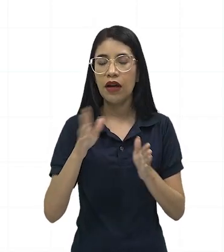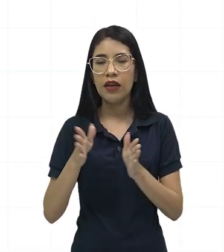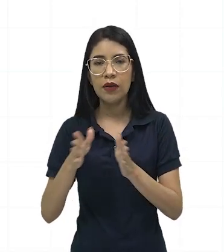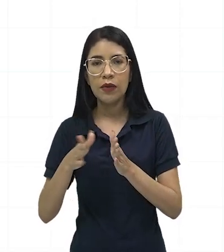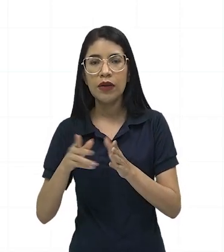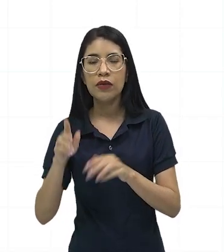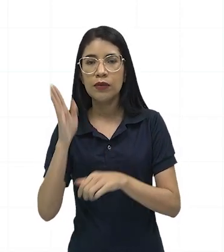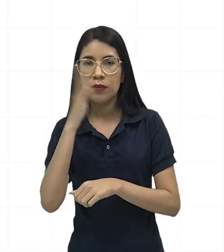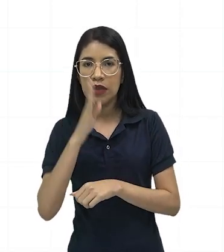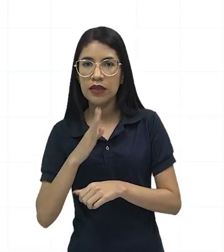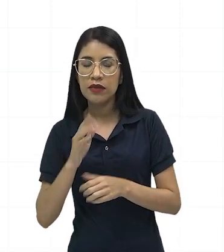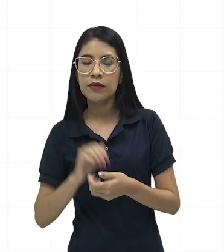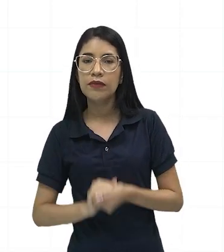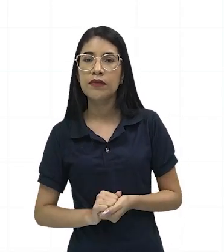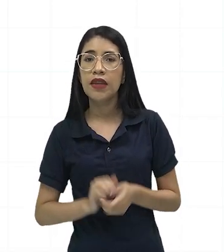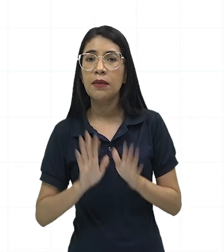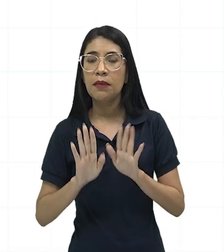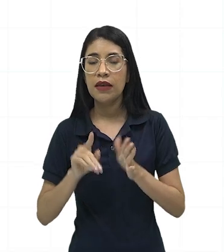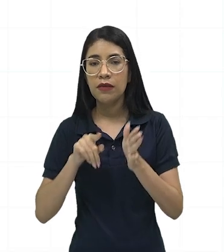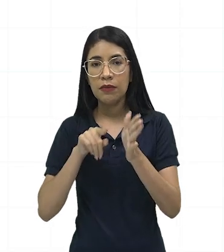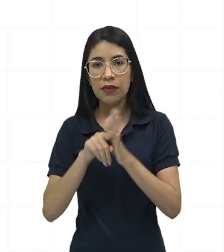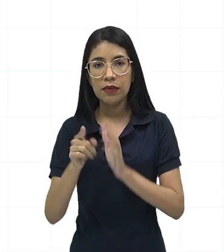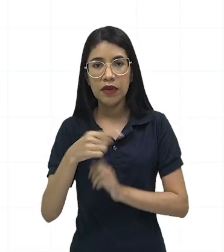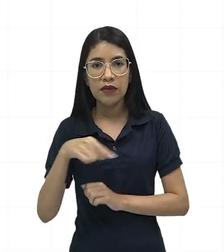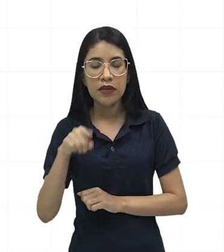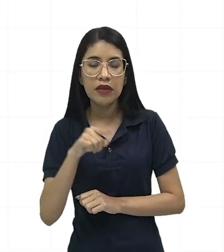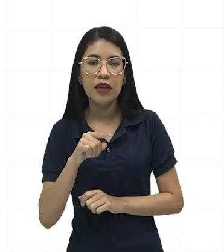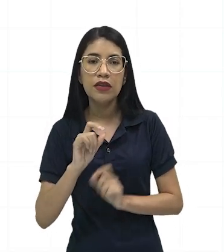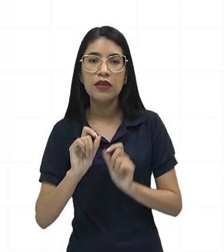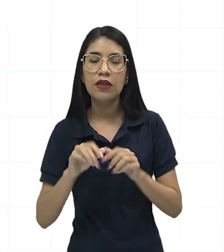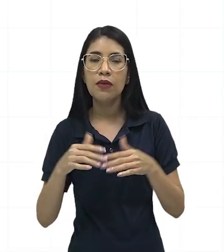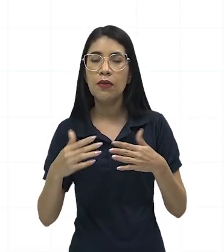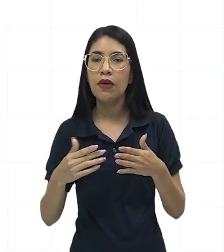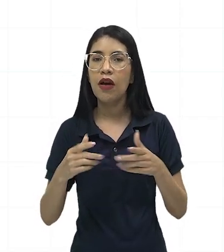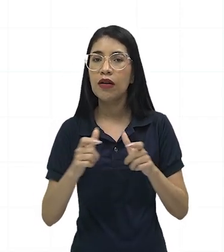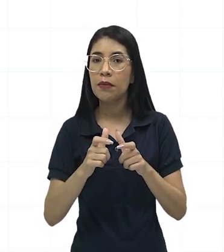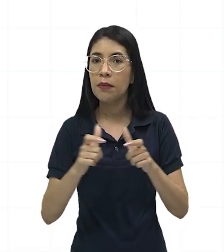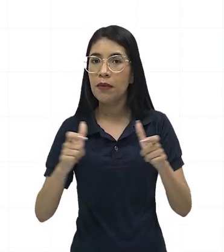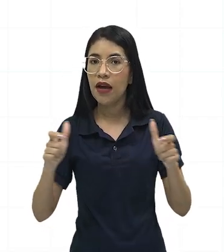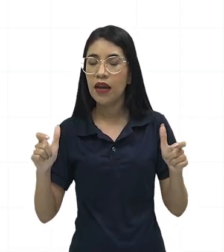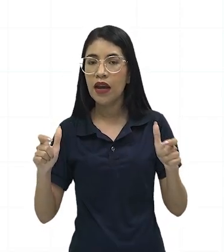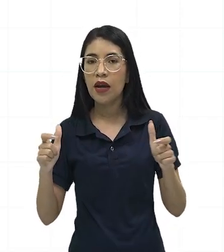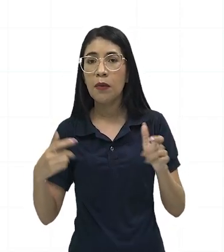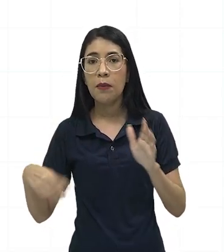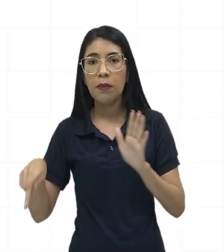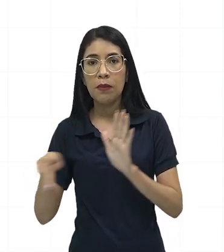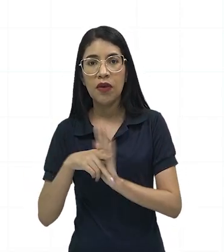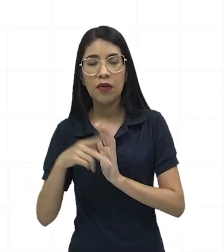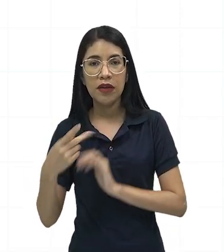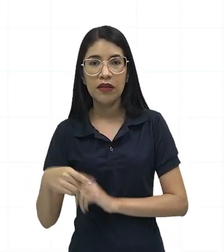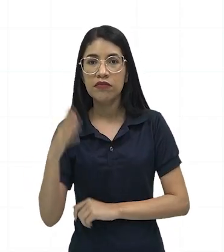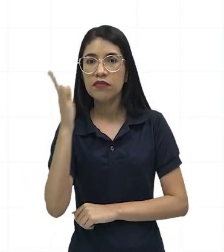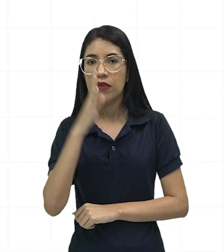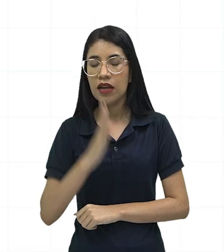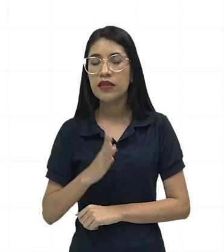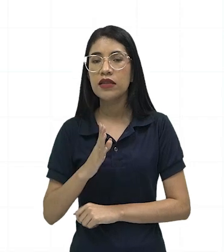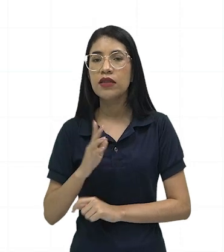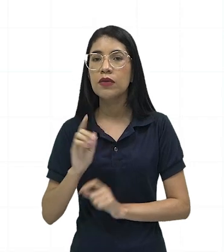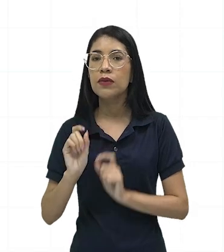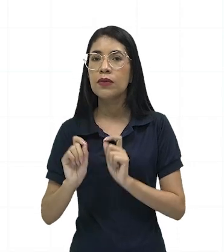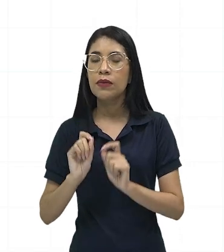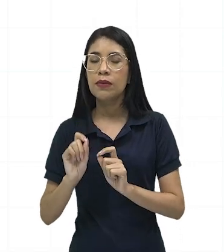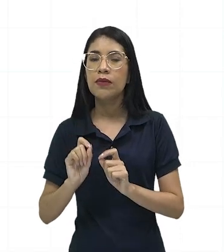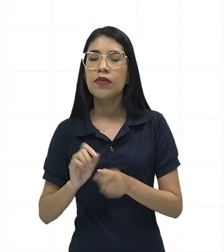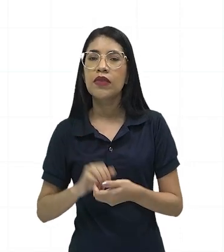eu perguntar para vocês qual é a maior hidrelétrica totalmente brasileira, aí